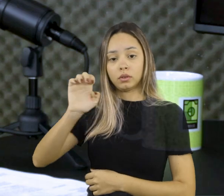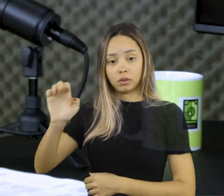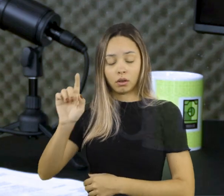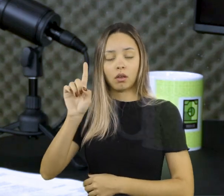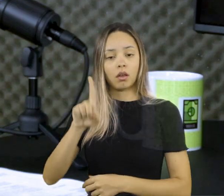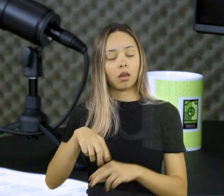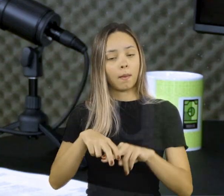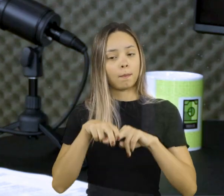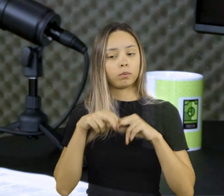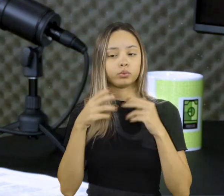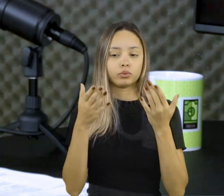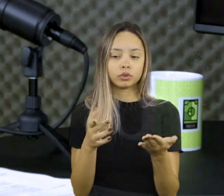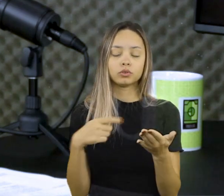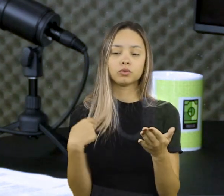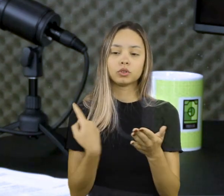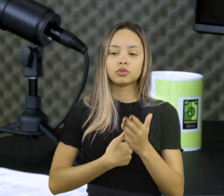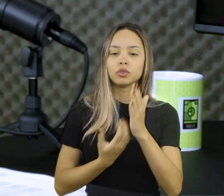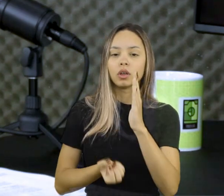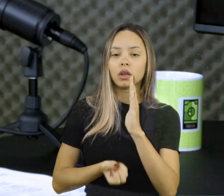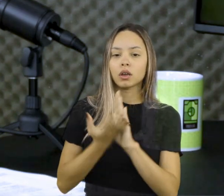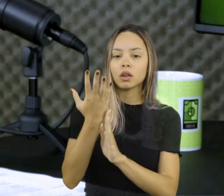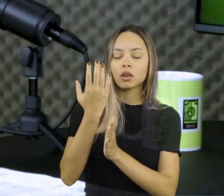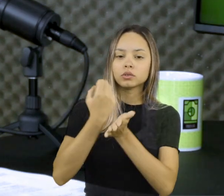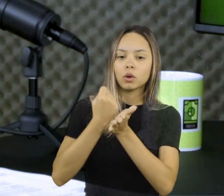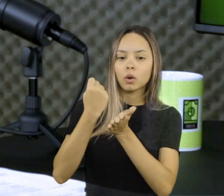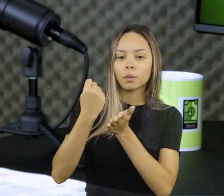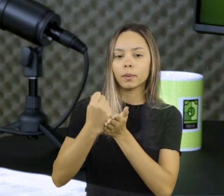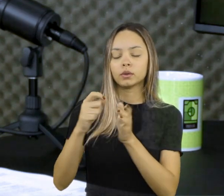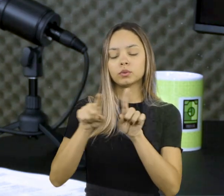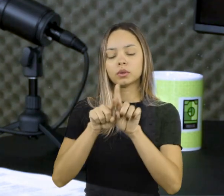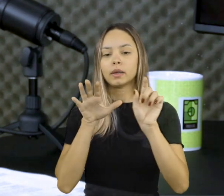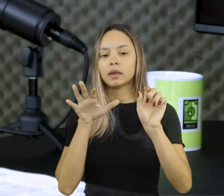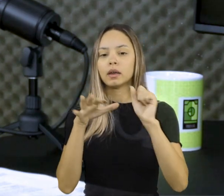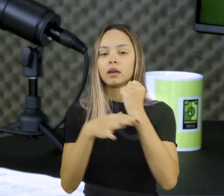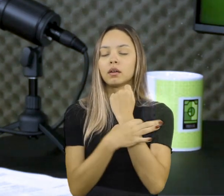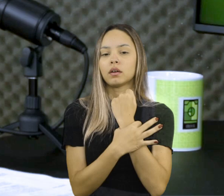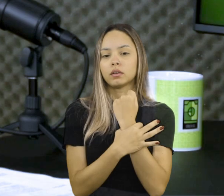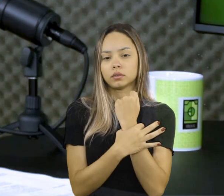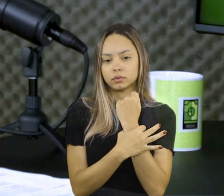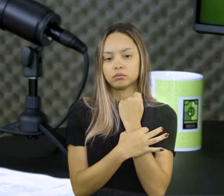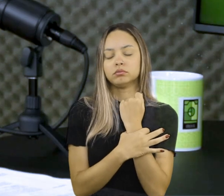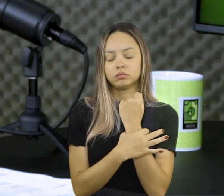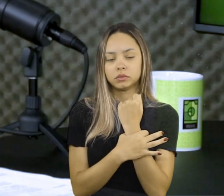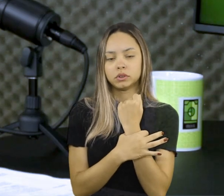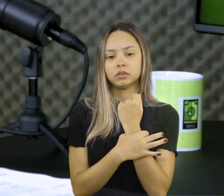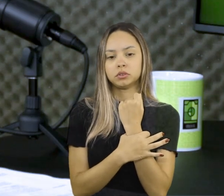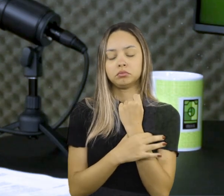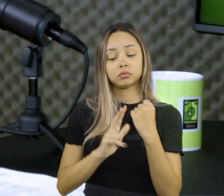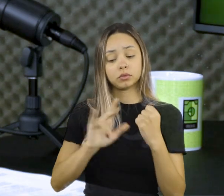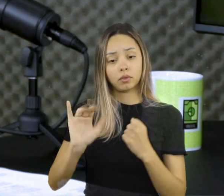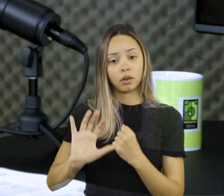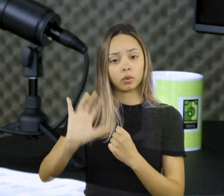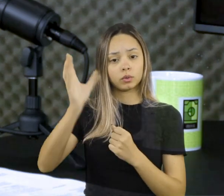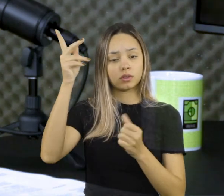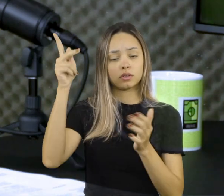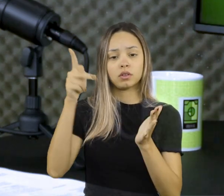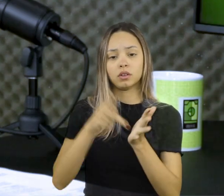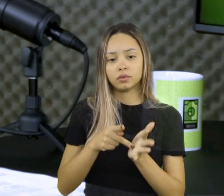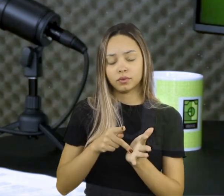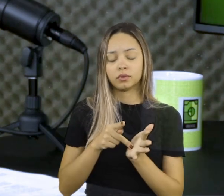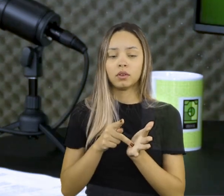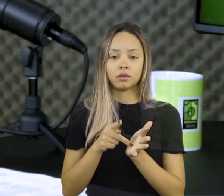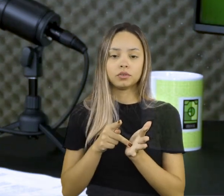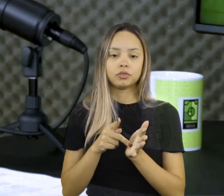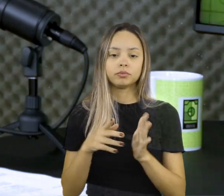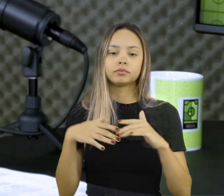é para fazer esse documento e garantir que isso realmente aconteça. Então, é